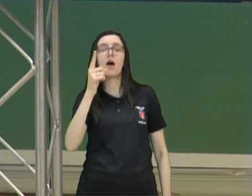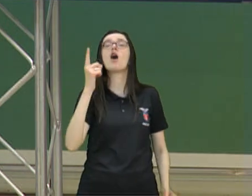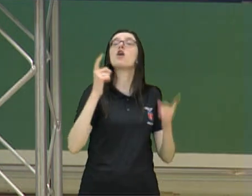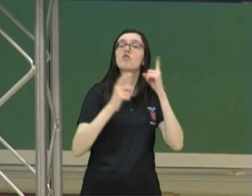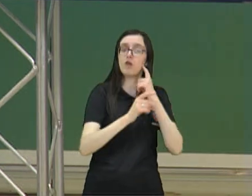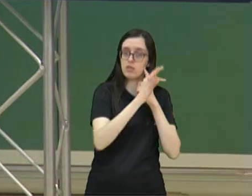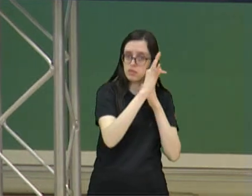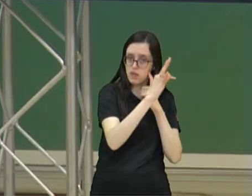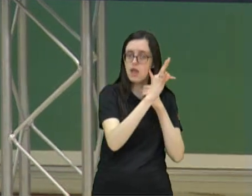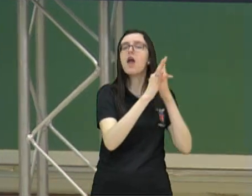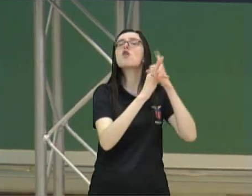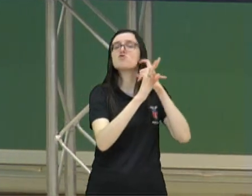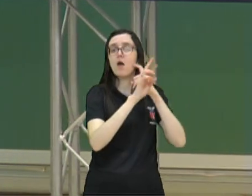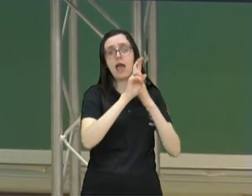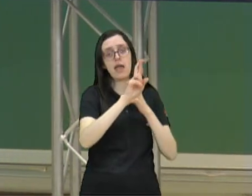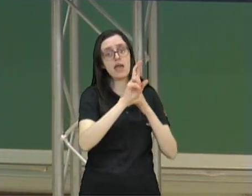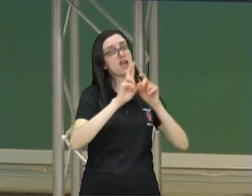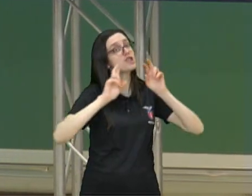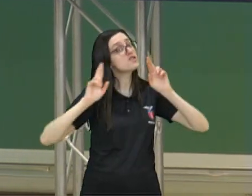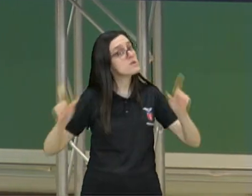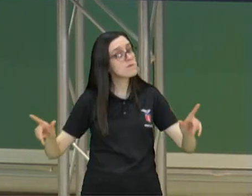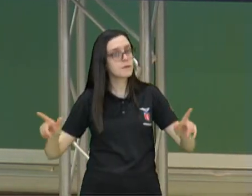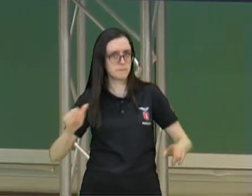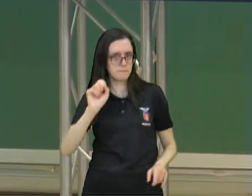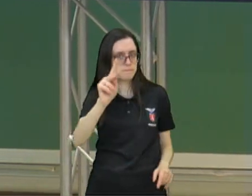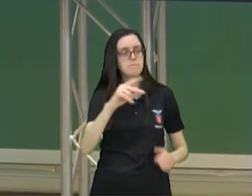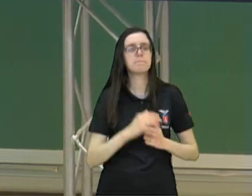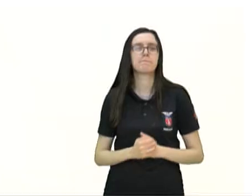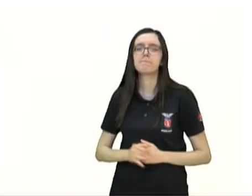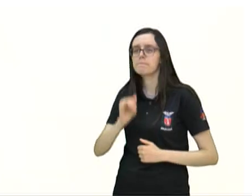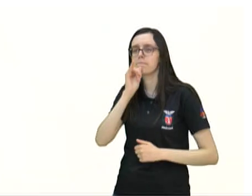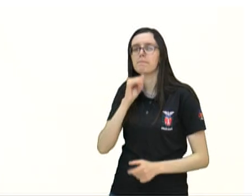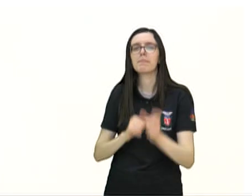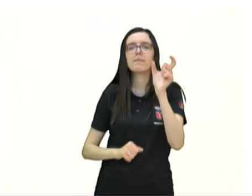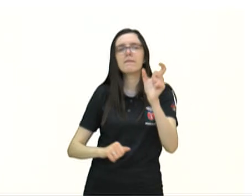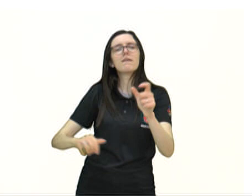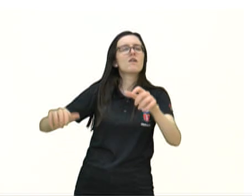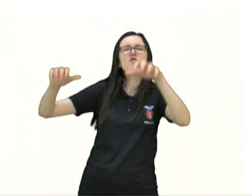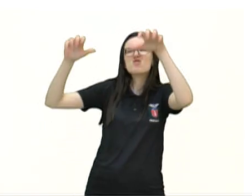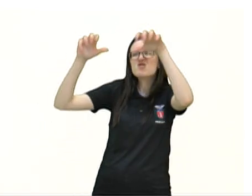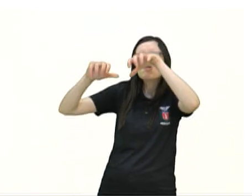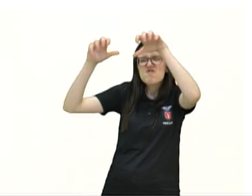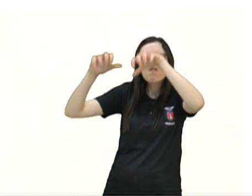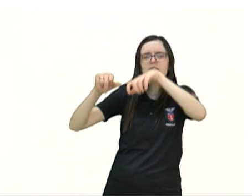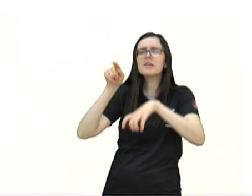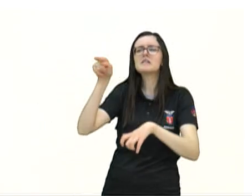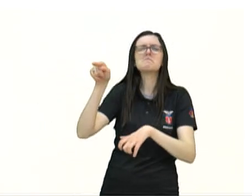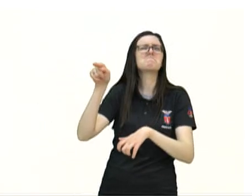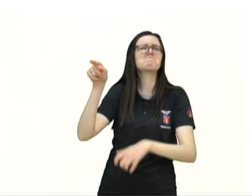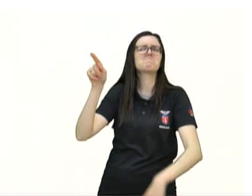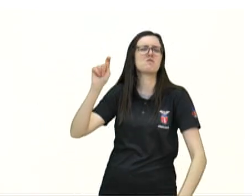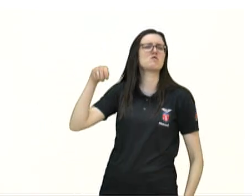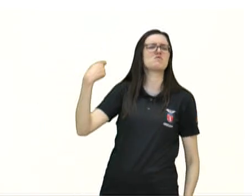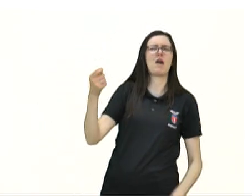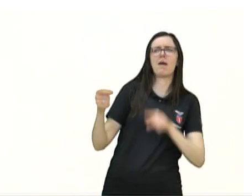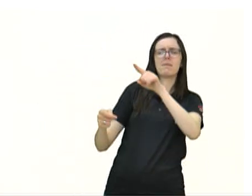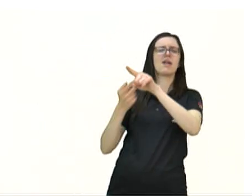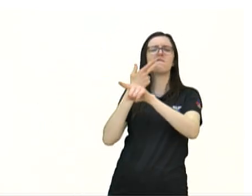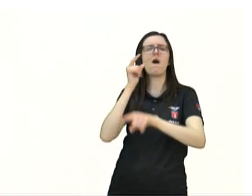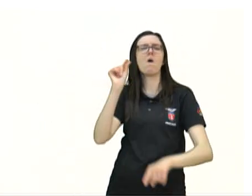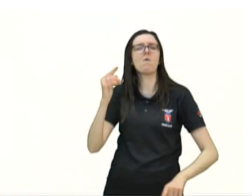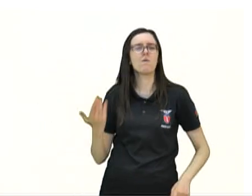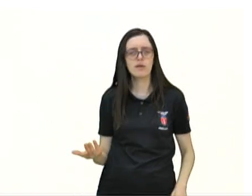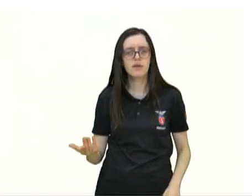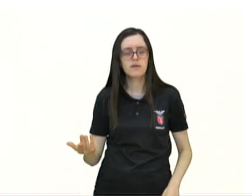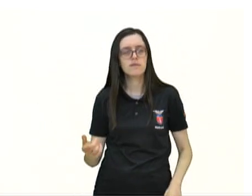som do R. Continuando. A palavra chuvinha, afirmamos o que sobre ela?